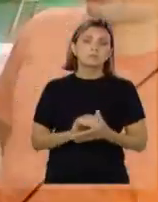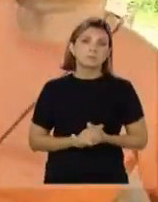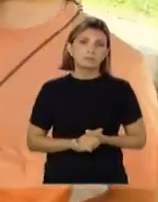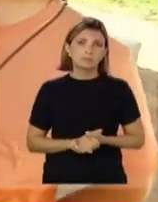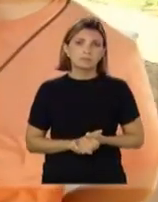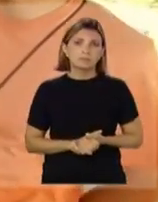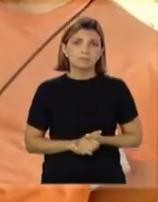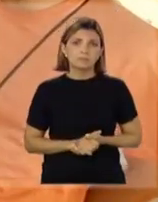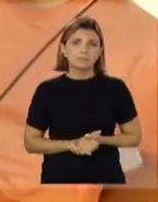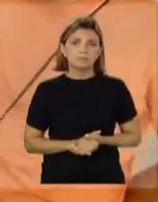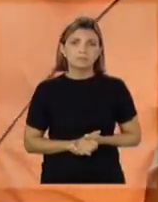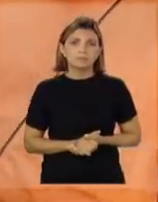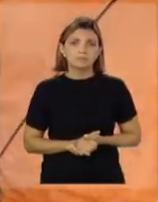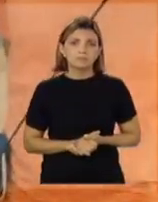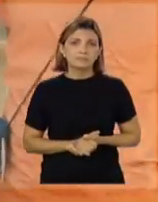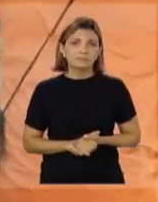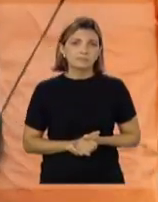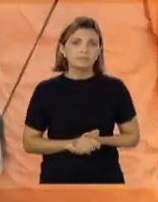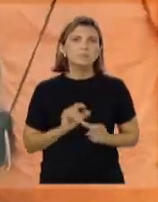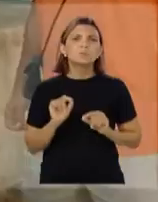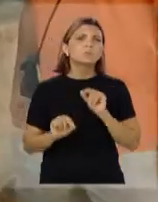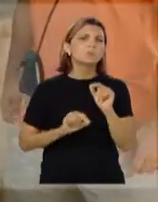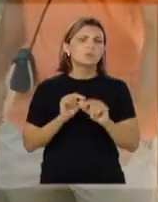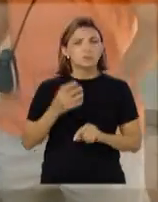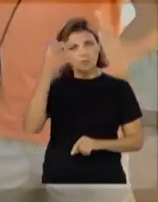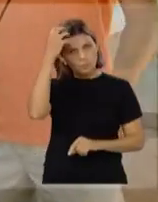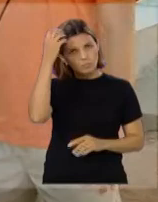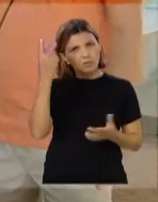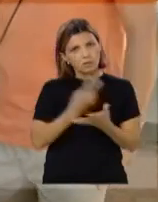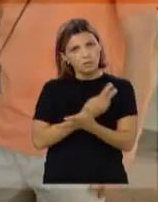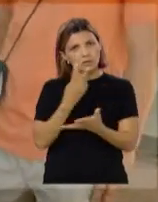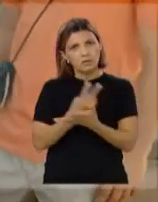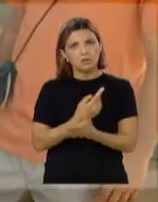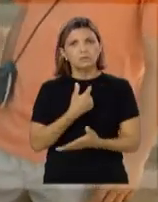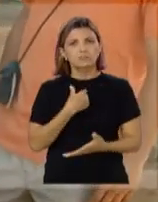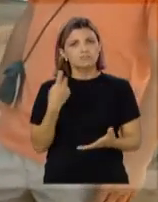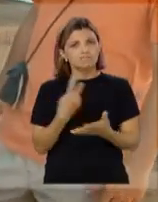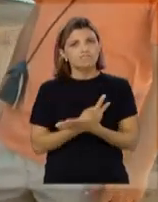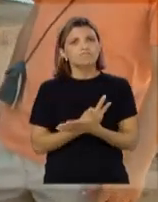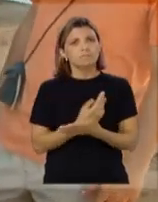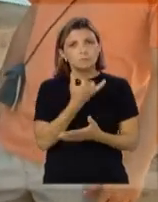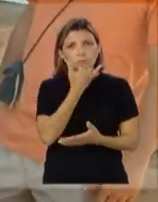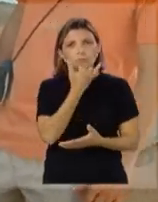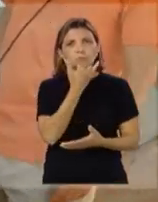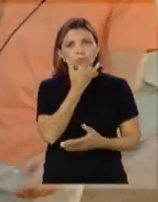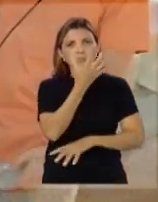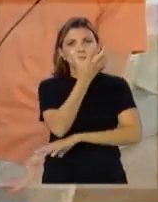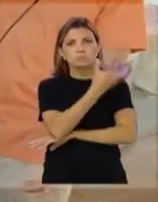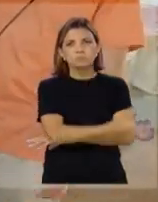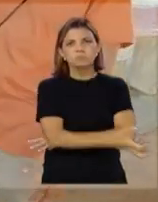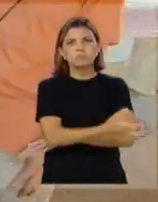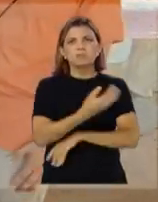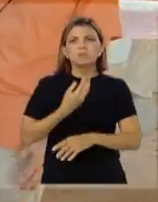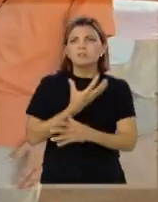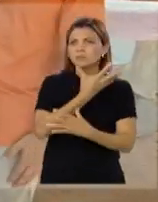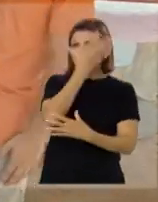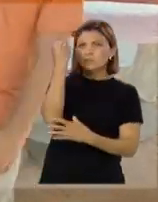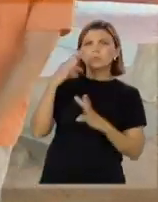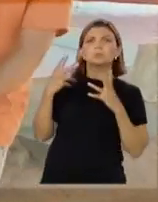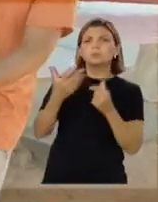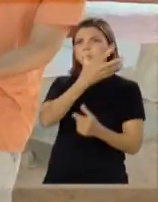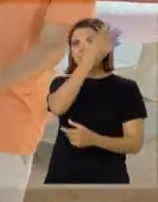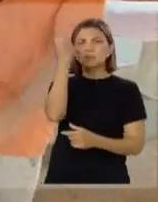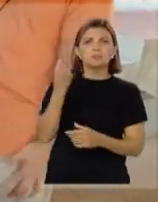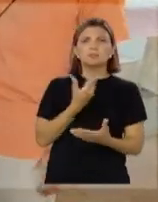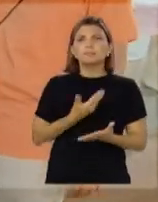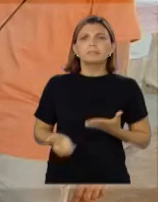uma coisa. Ah, desabafa, meu amigo. Não zoa ele. Fala, JP. É tudo culpa minha. Ah, culpa do quê, cara? Da gente estar aqui nessa